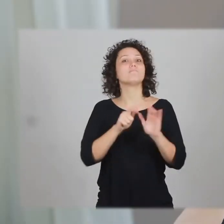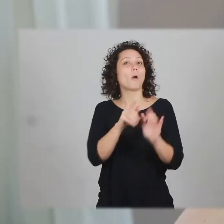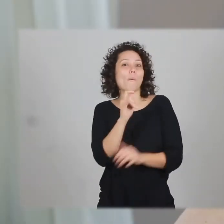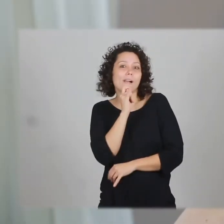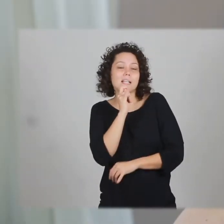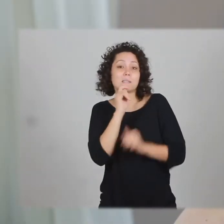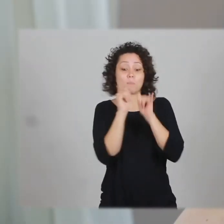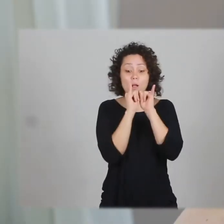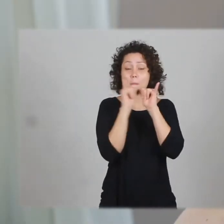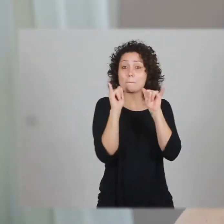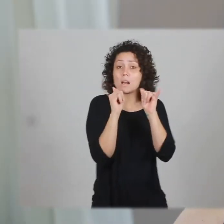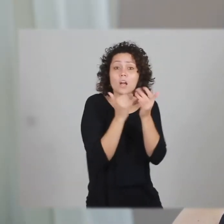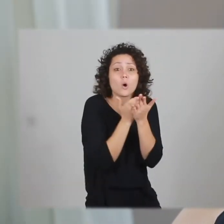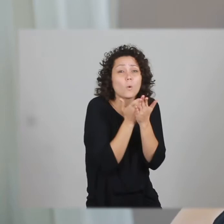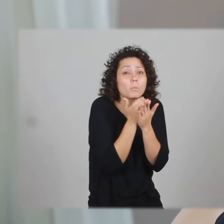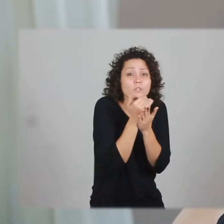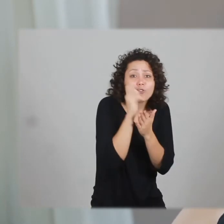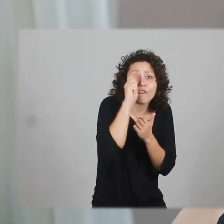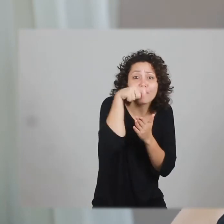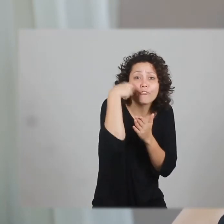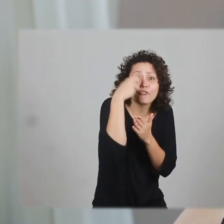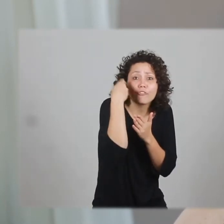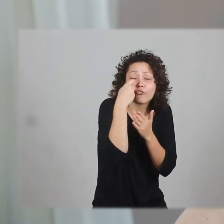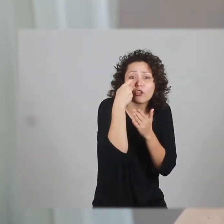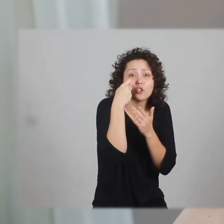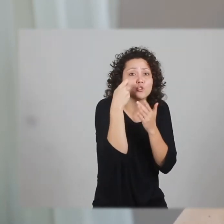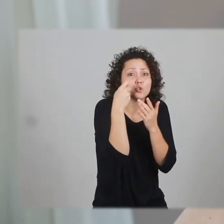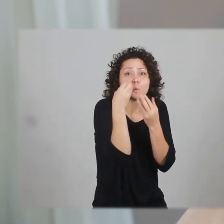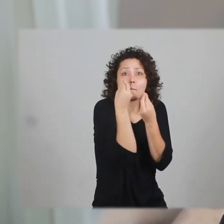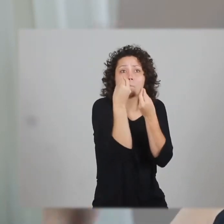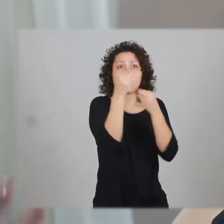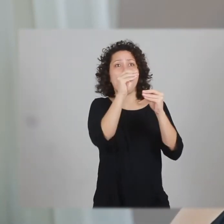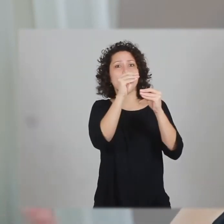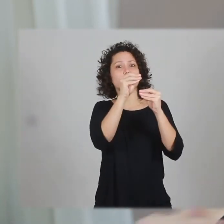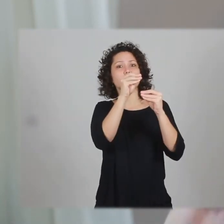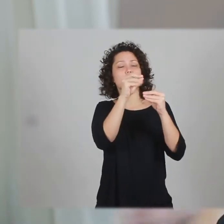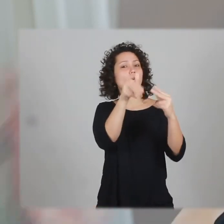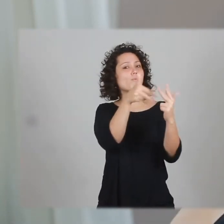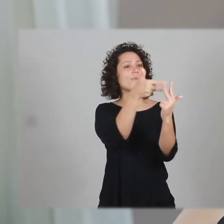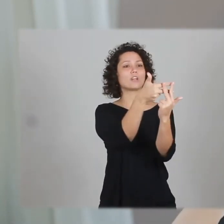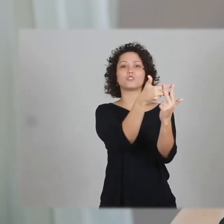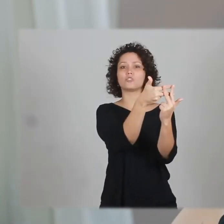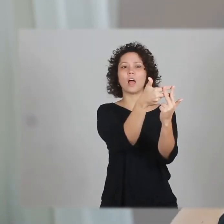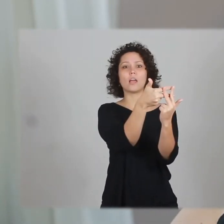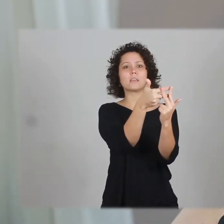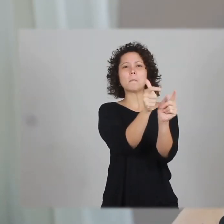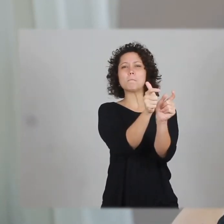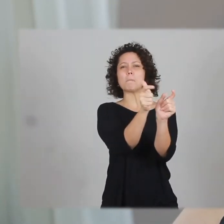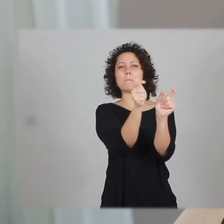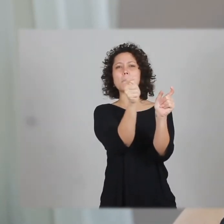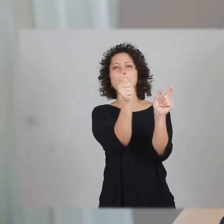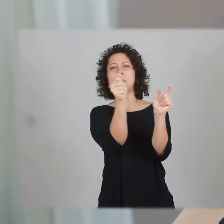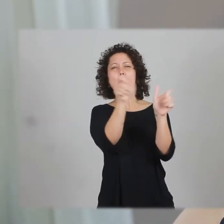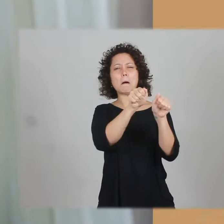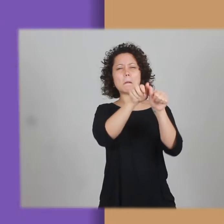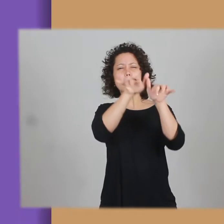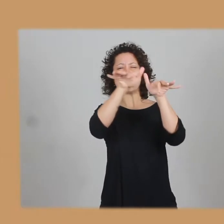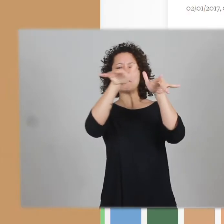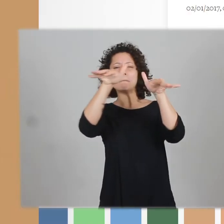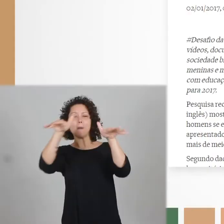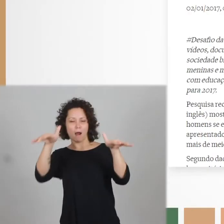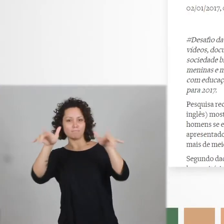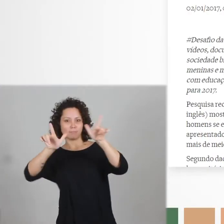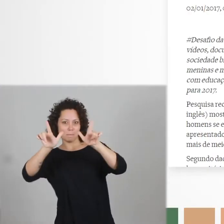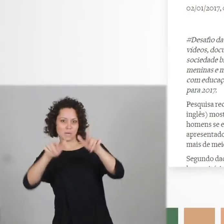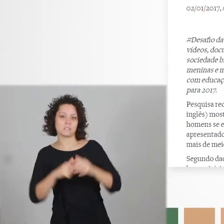campanha que começou com um vídeo na internet, com hashtag e gerou uma repercussão na imprensa. E